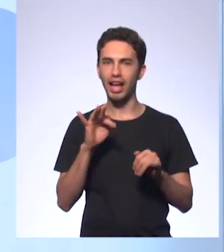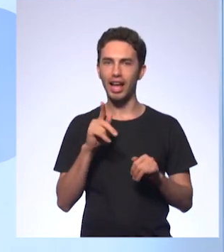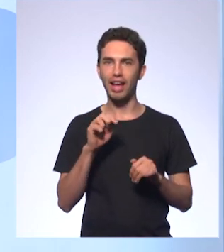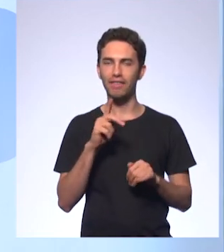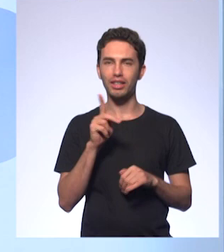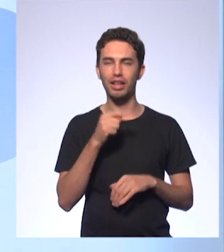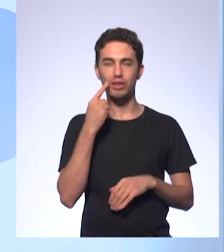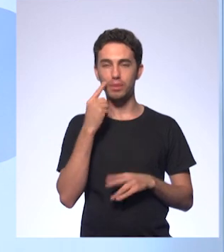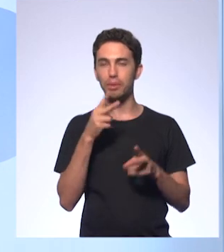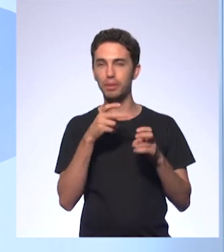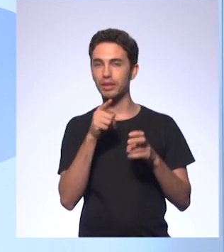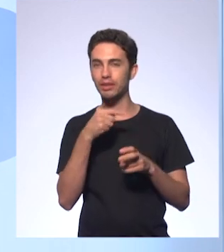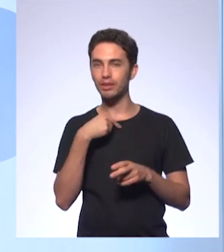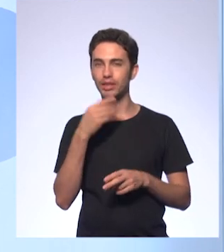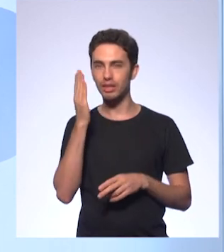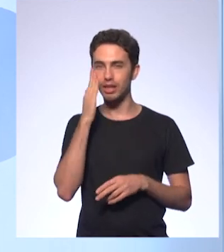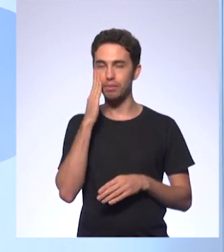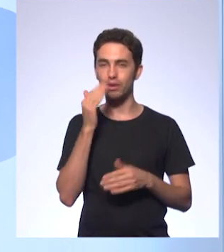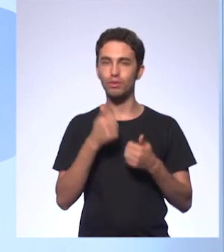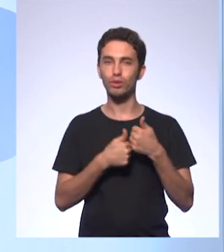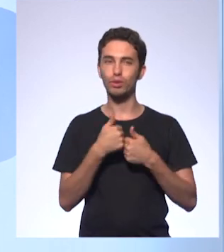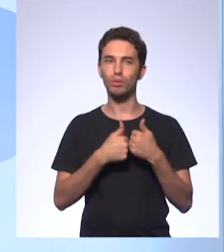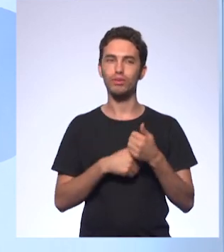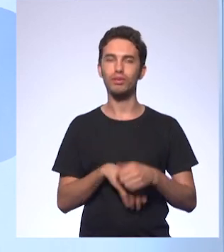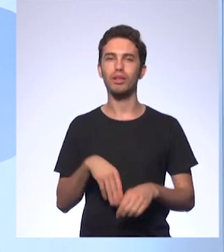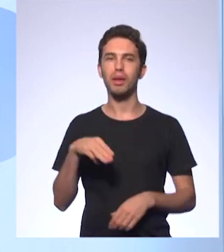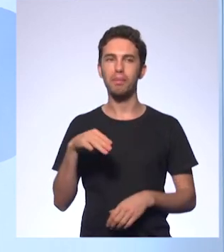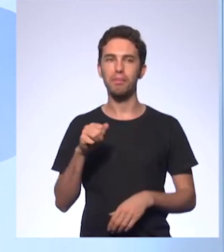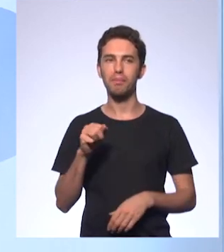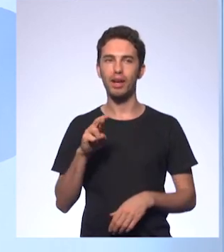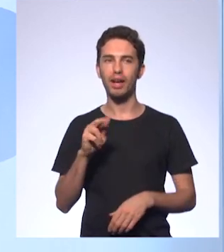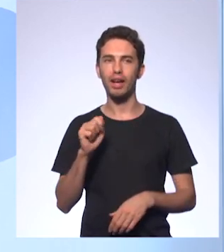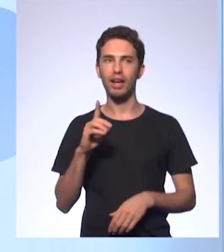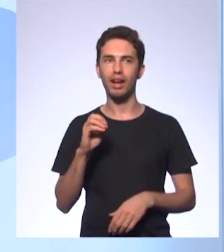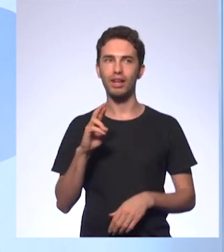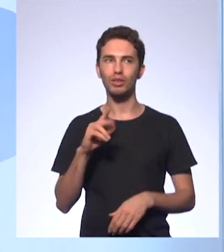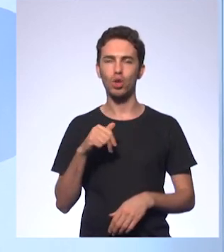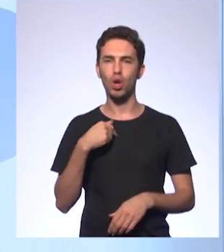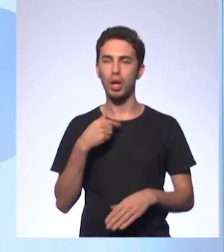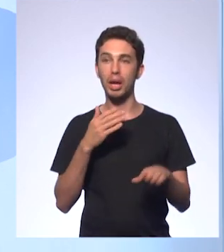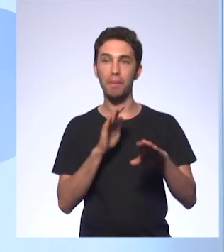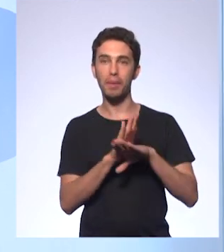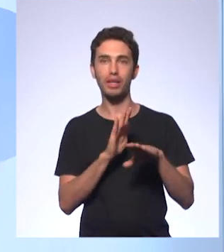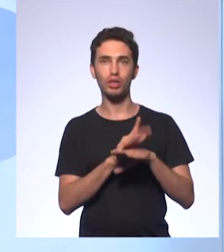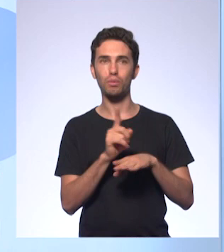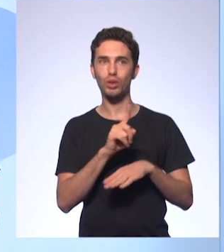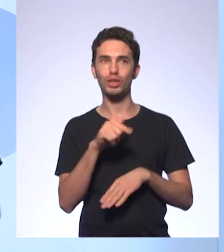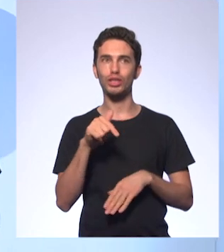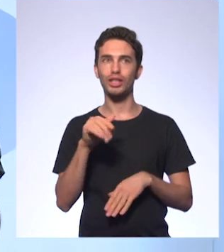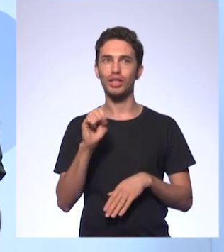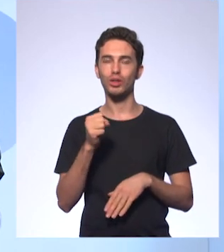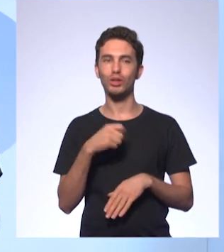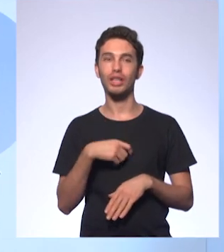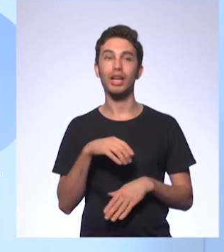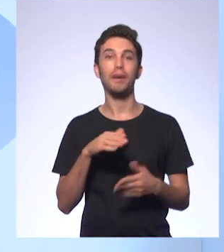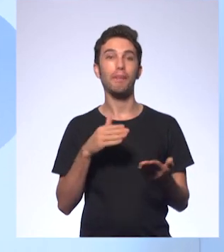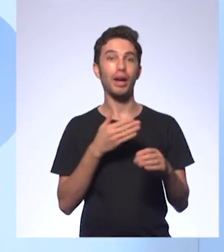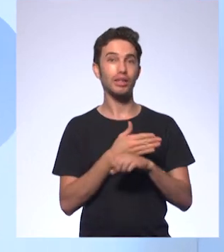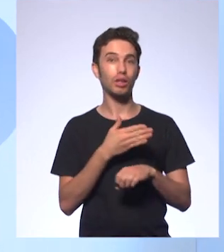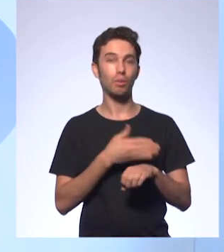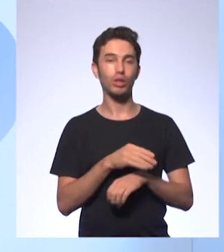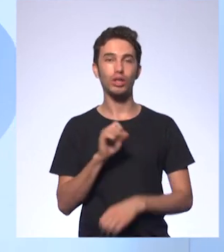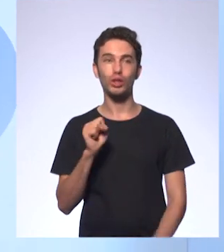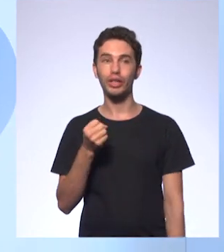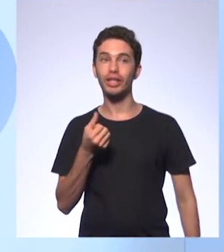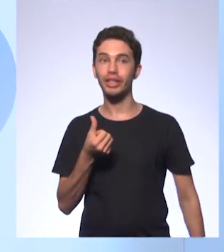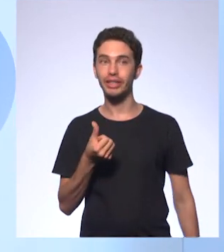tá? É isso mesmo, Maradona não disputou a Copa de 78, professor. Como assim? Ele disputou a de 86 na Argentina. E esse evento